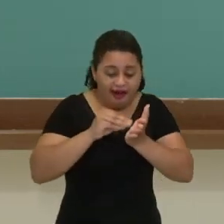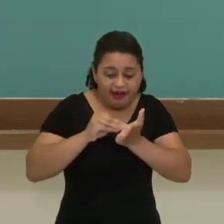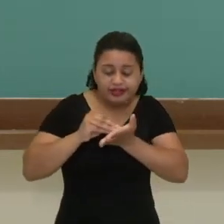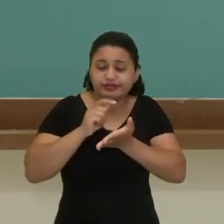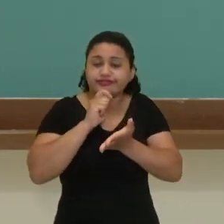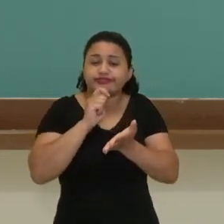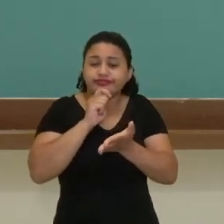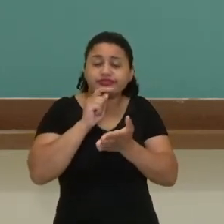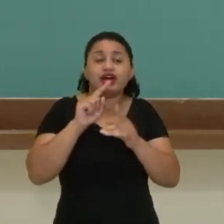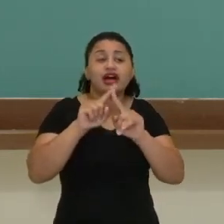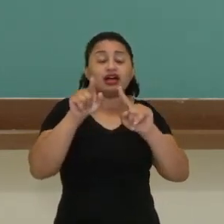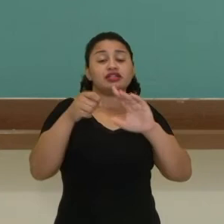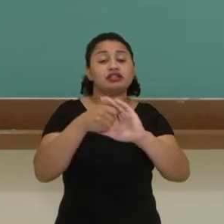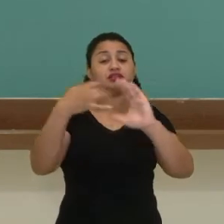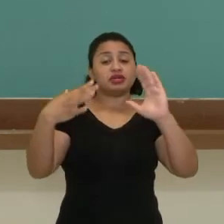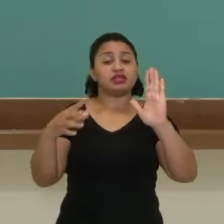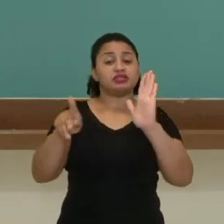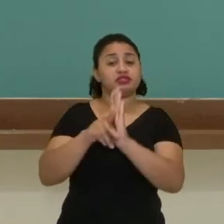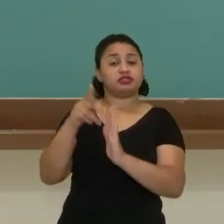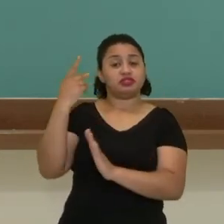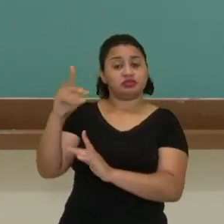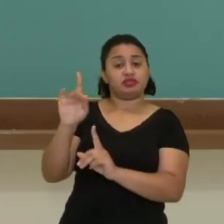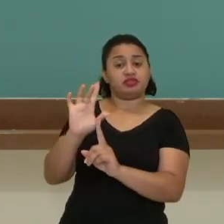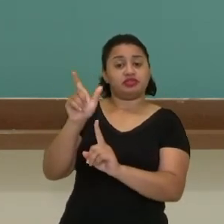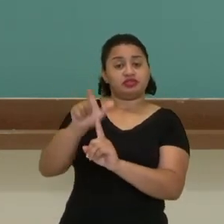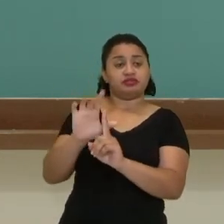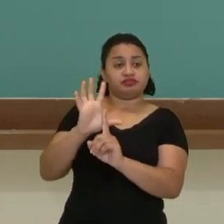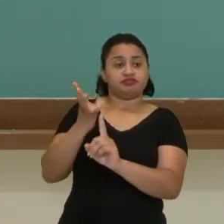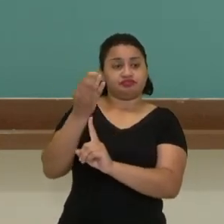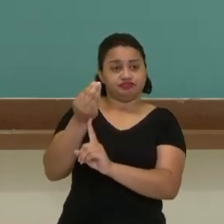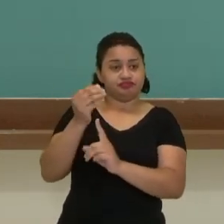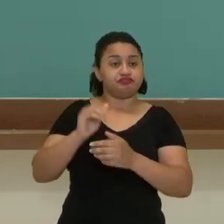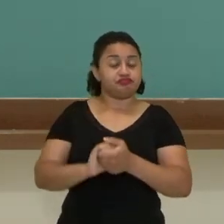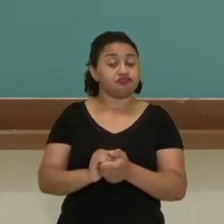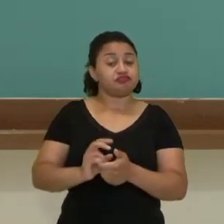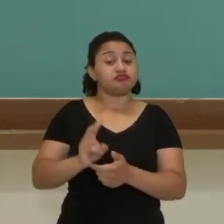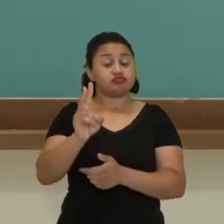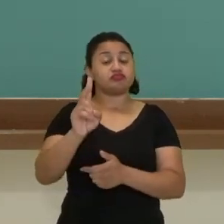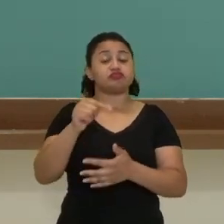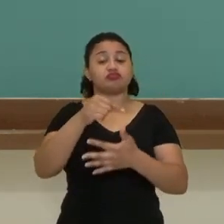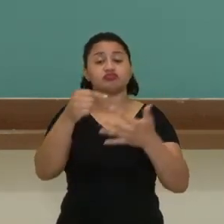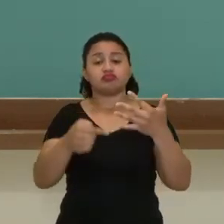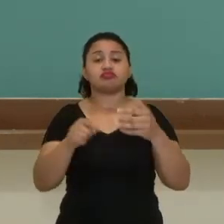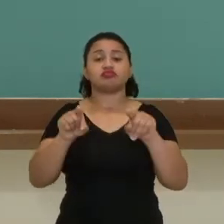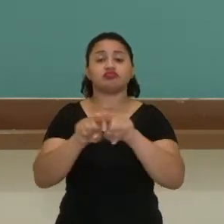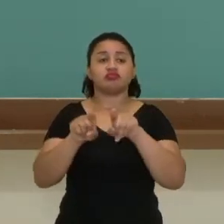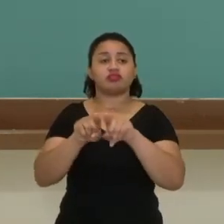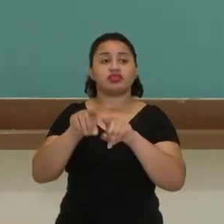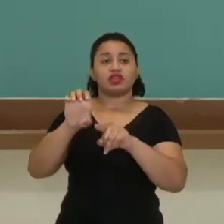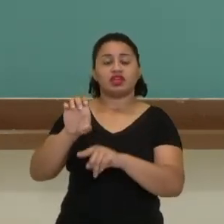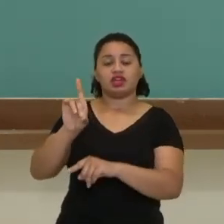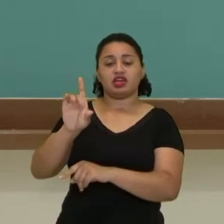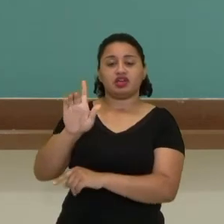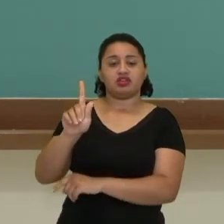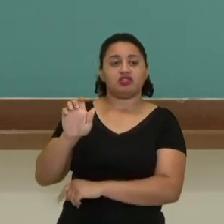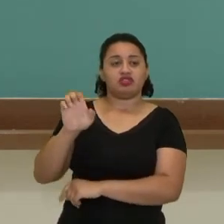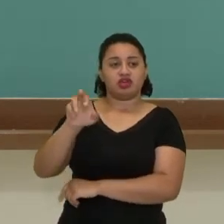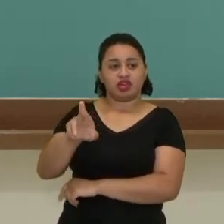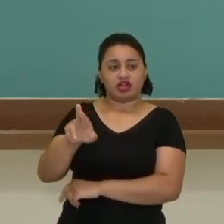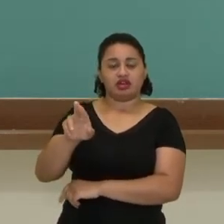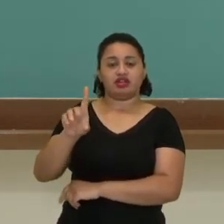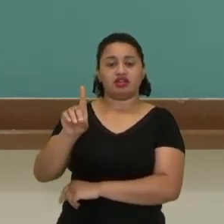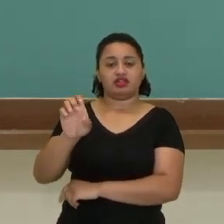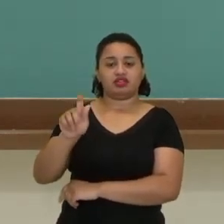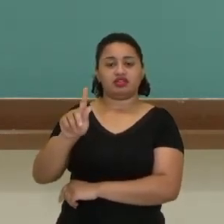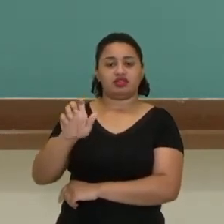coisa, é uma característica bem dela. Ok? Seguimos adiante. Edgar Degas. Esse cara aqui, né, é um